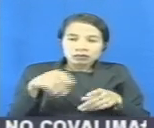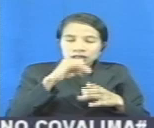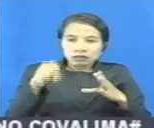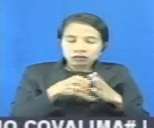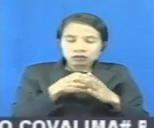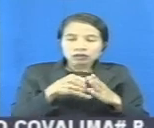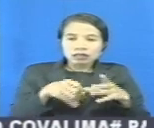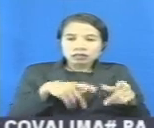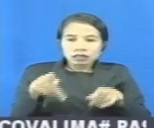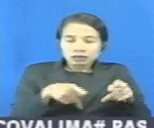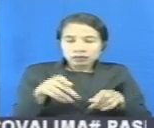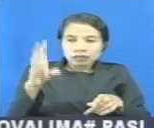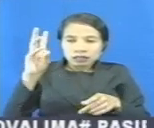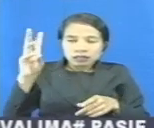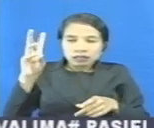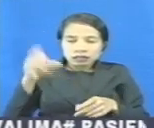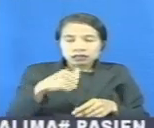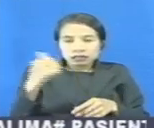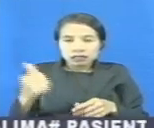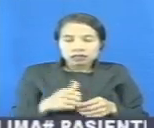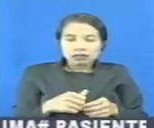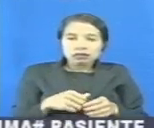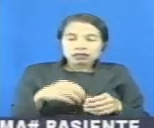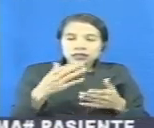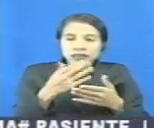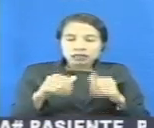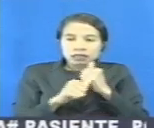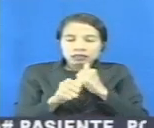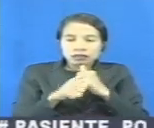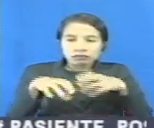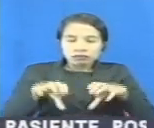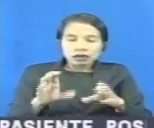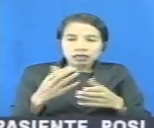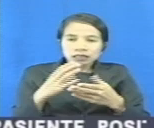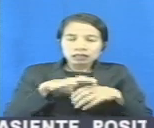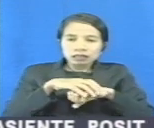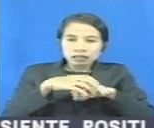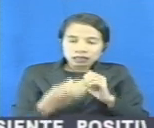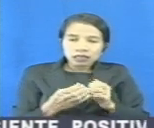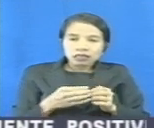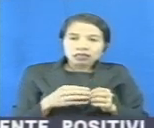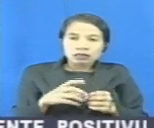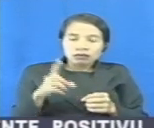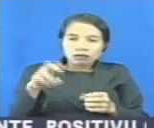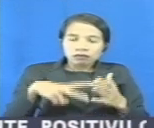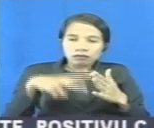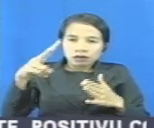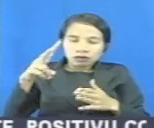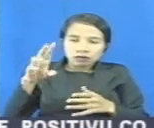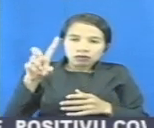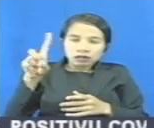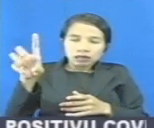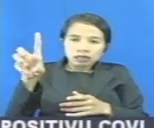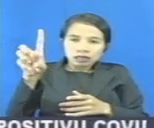nebe desconfia participa mos, e a ação fan rai, o valor riun atostrua, se anulo recenhito